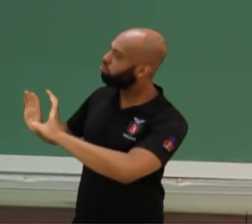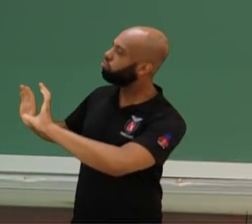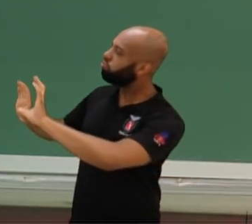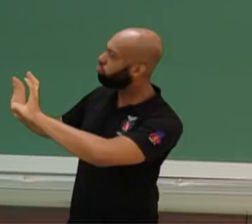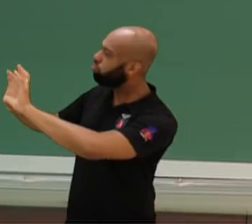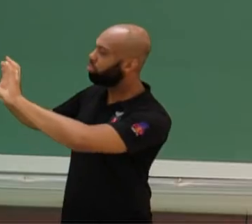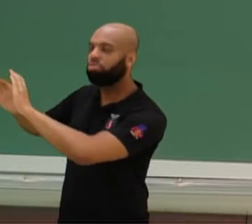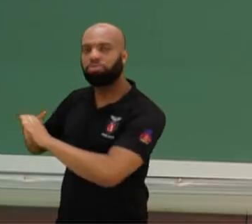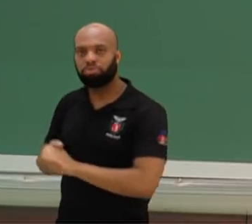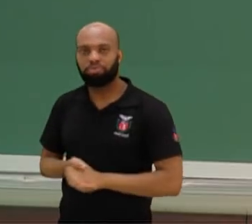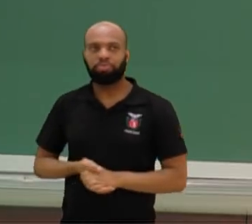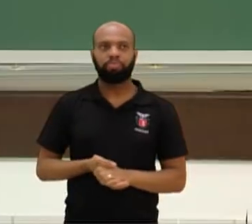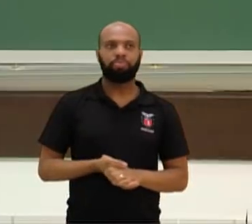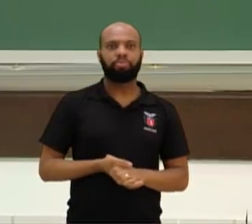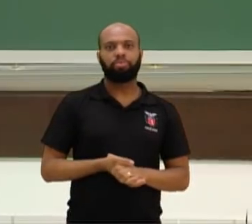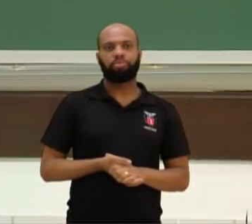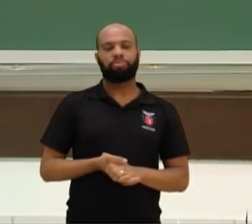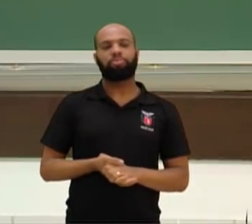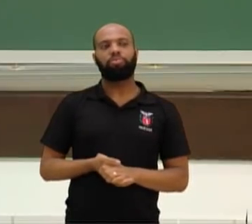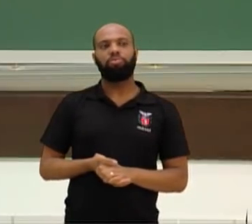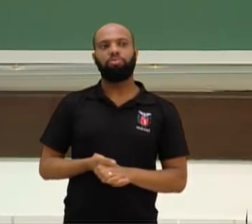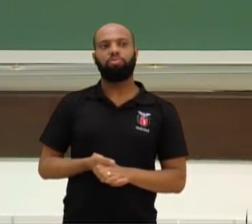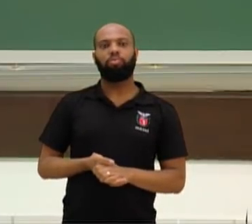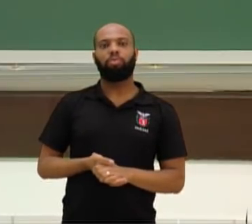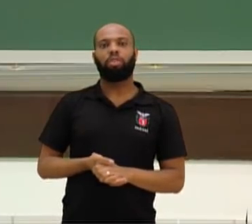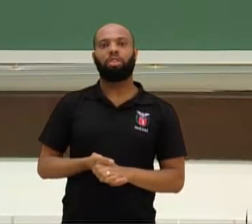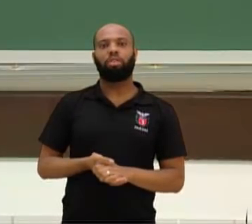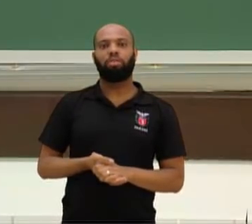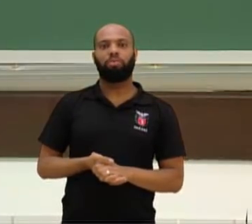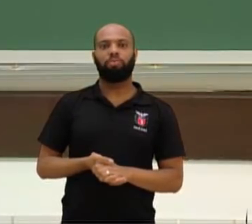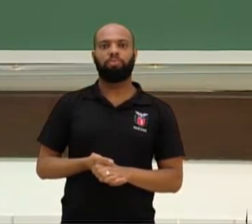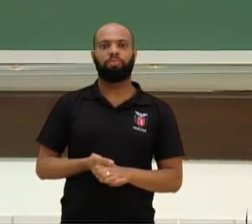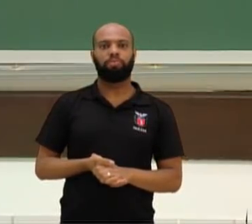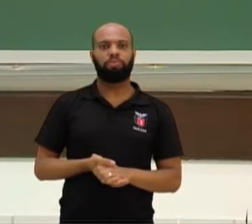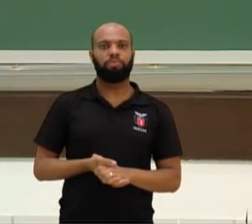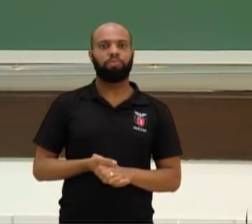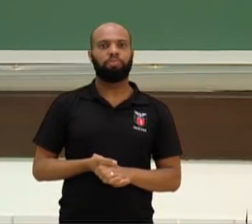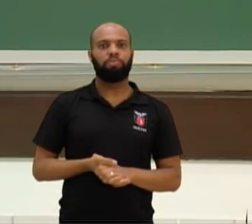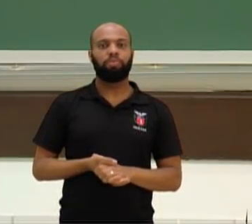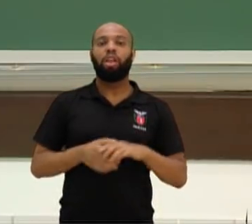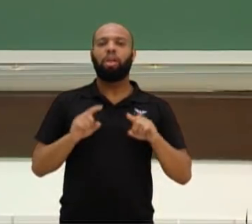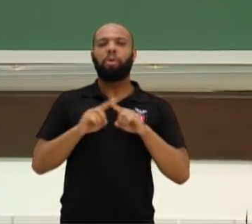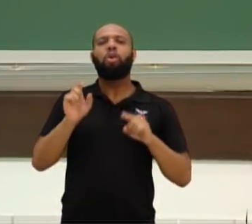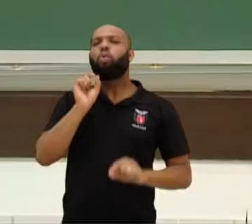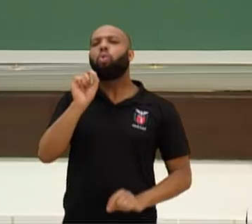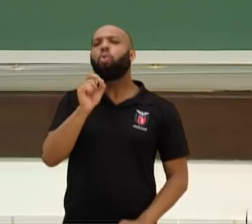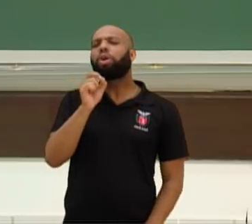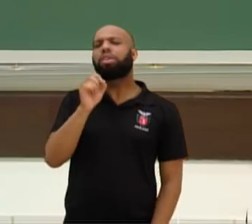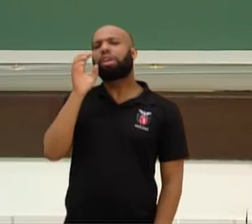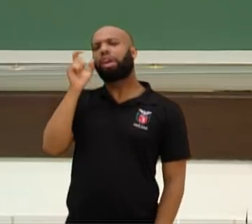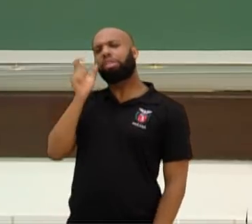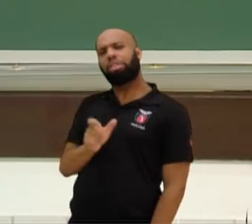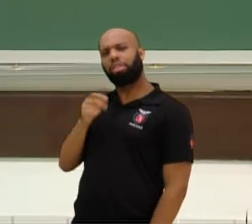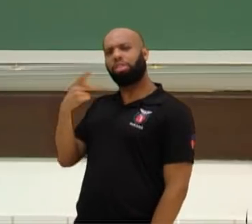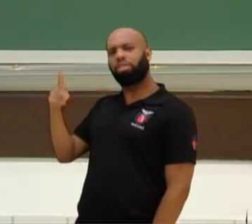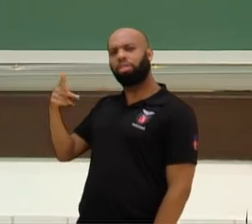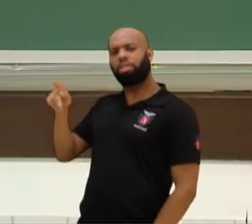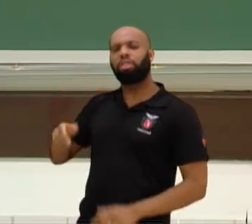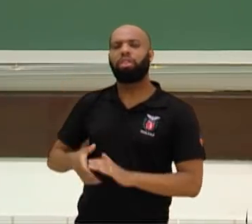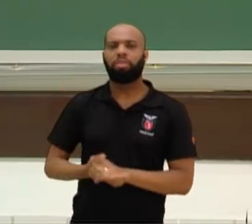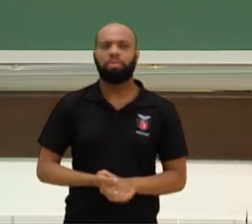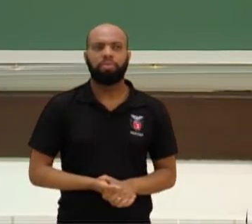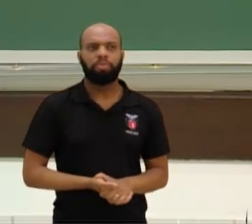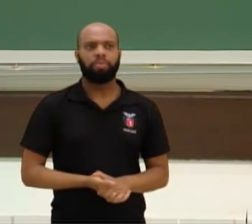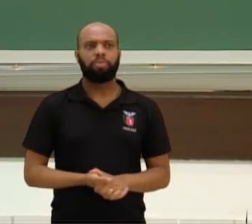também maior, né? E qual que é a grande jogada da rampa? Ela